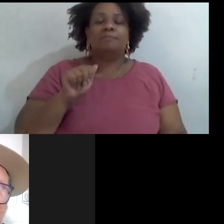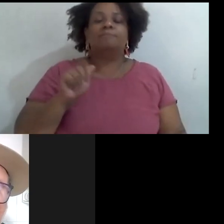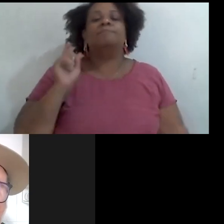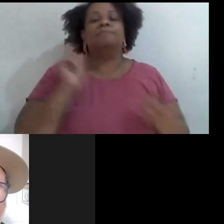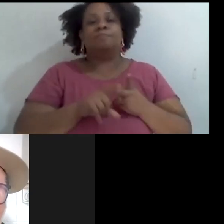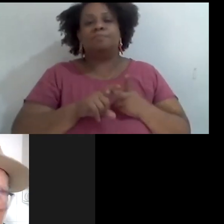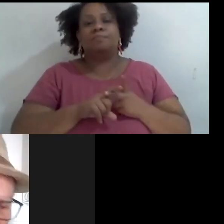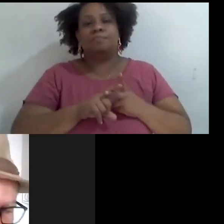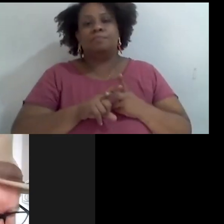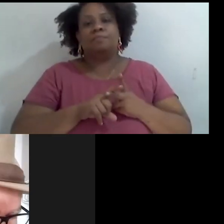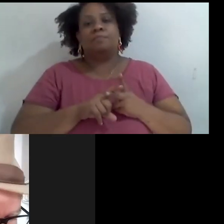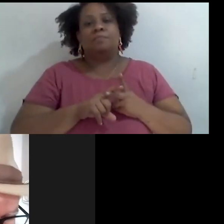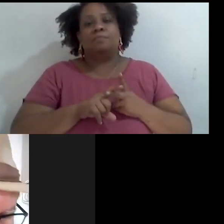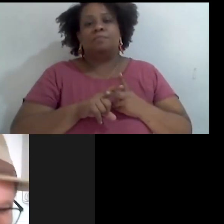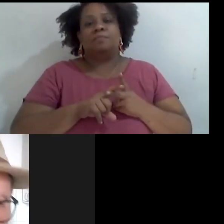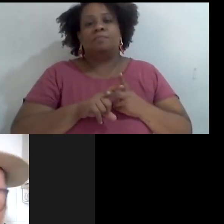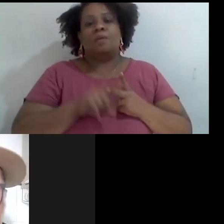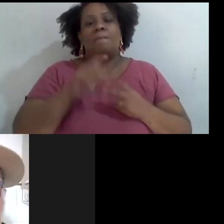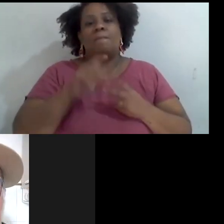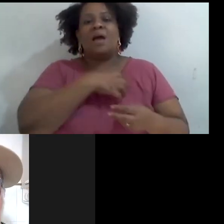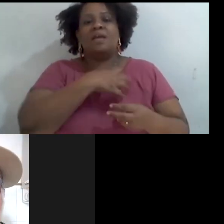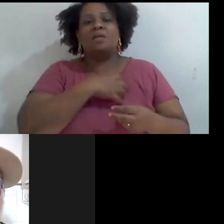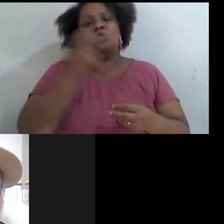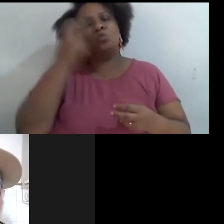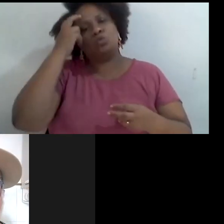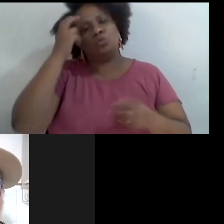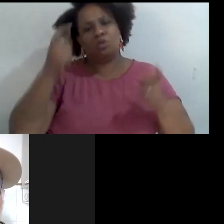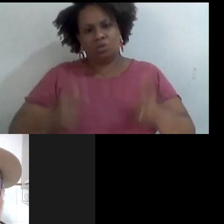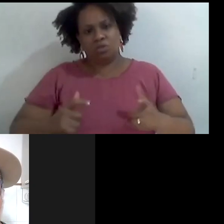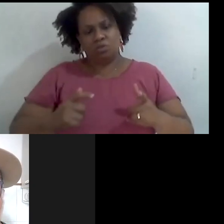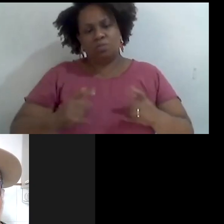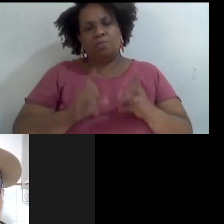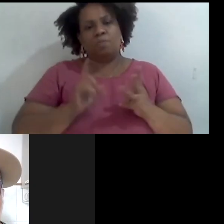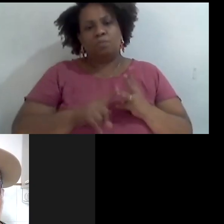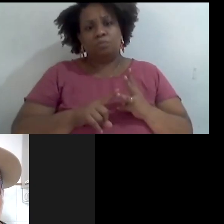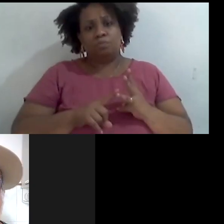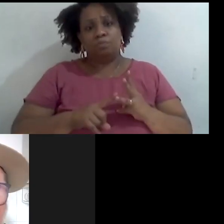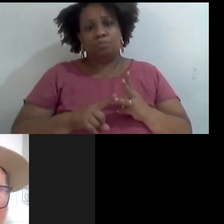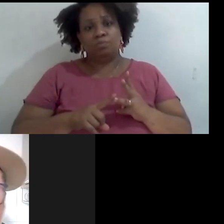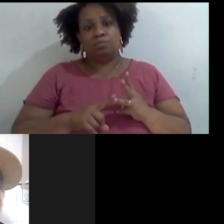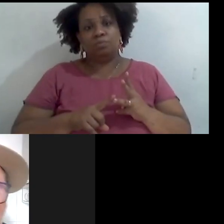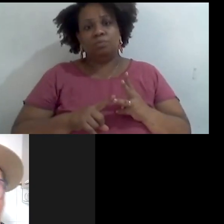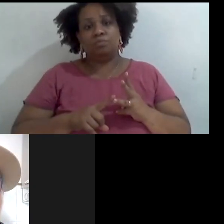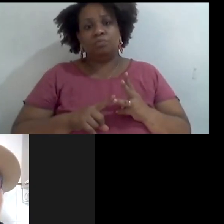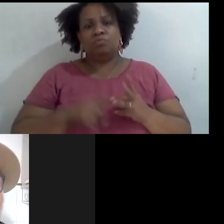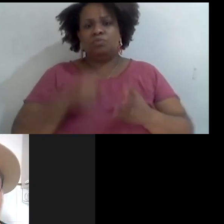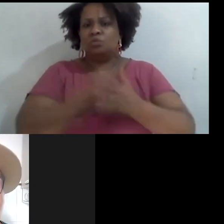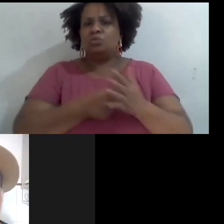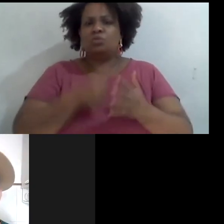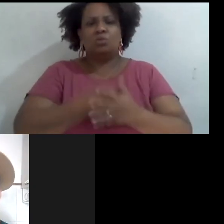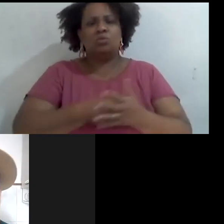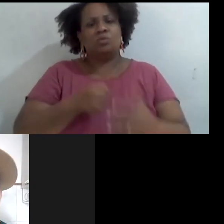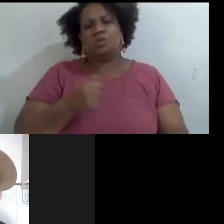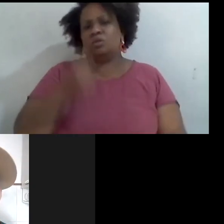parte também do Observatório Baiano de Cultura e sou um ativista cultural,